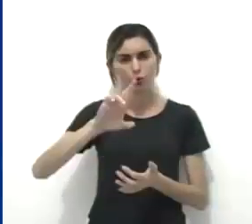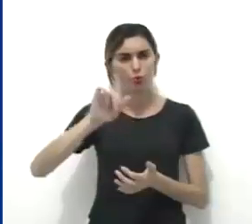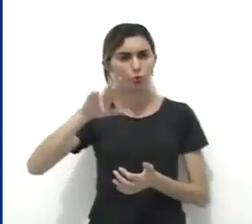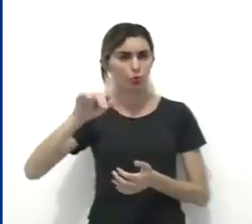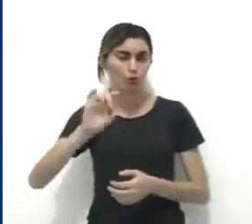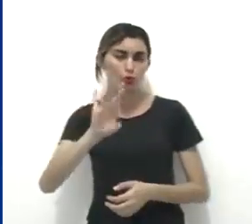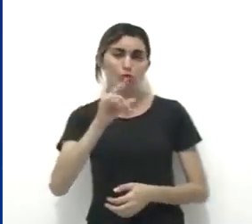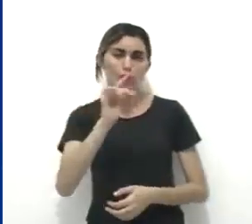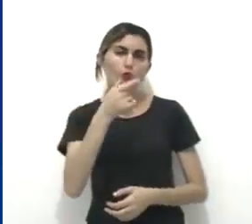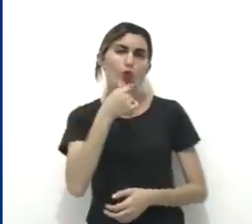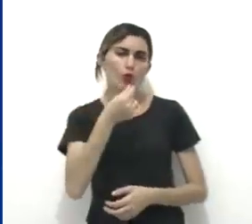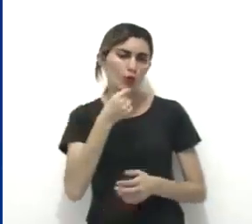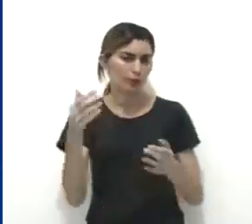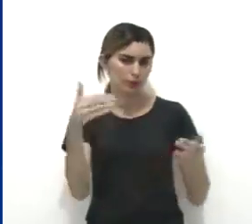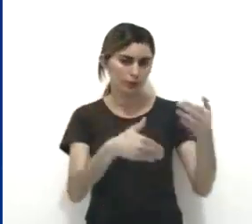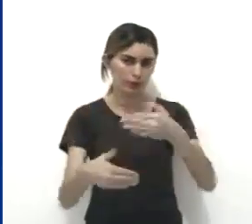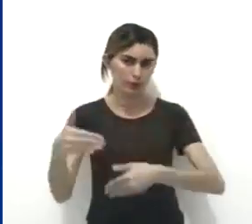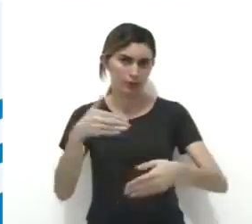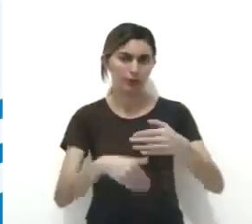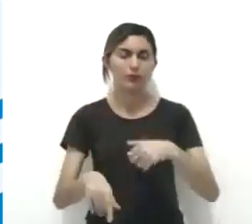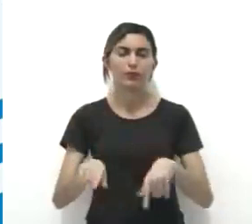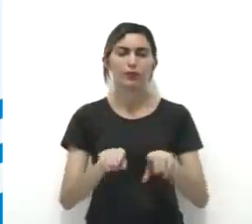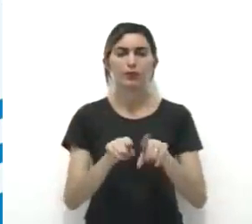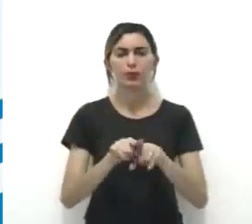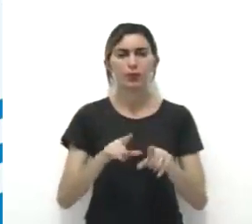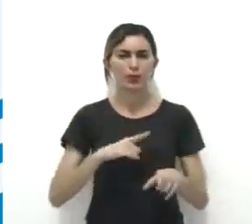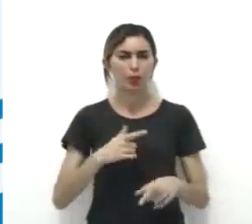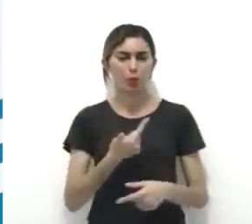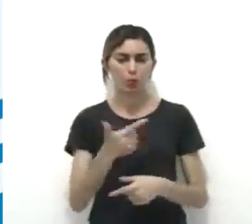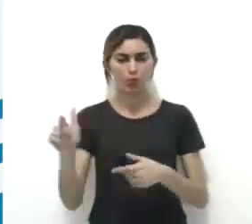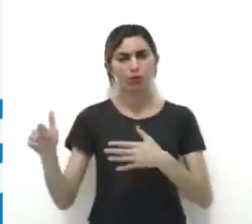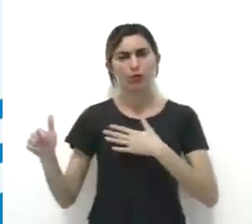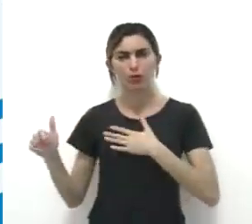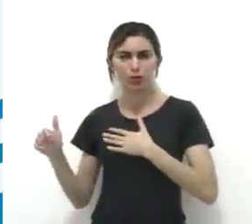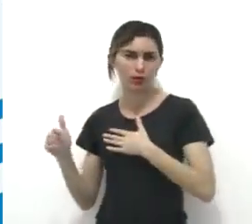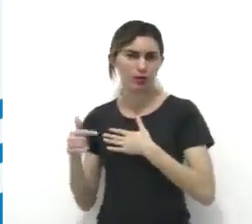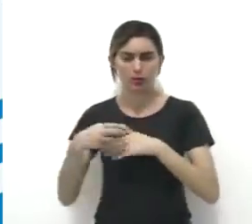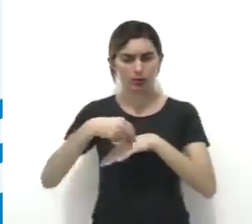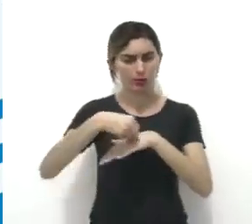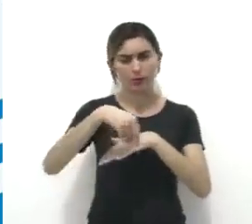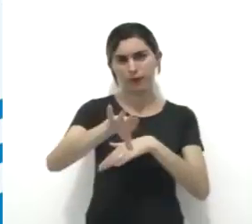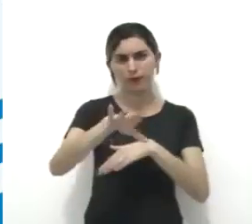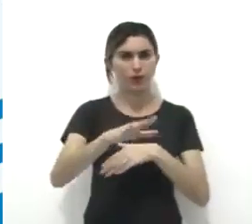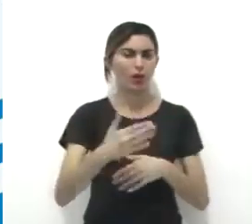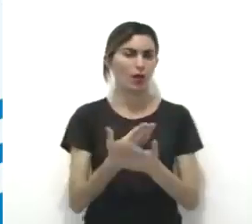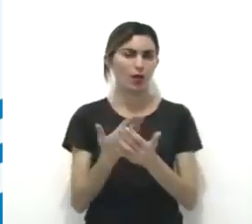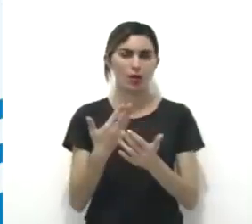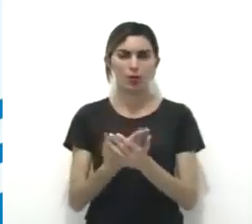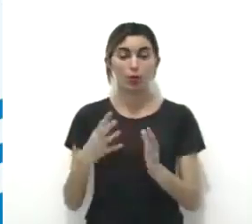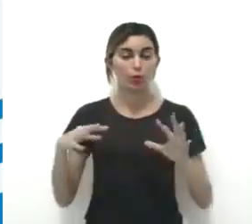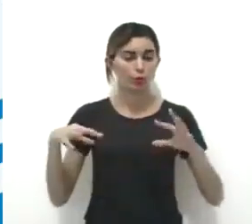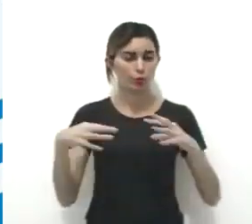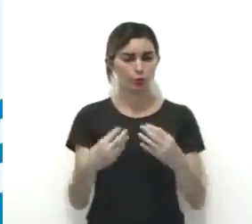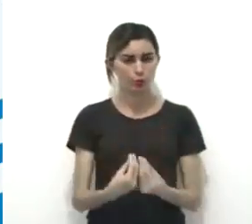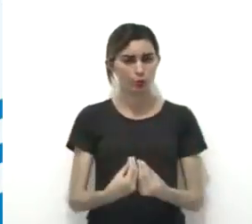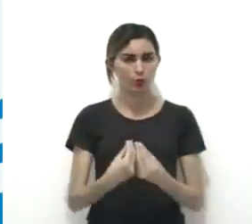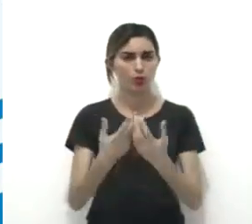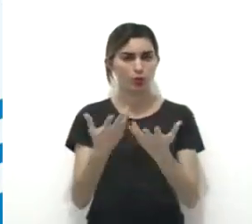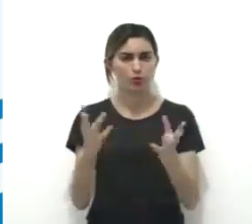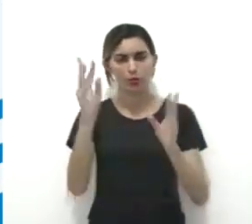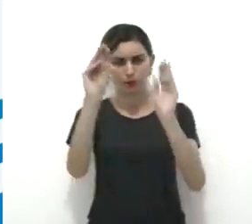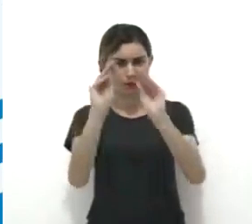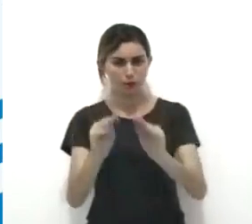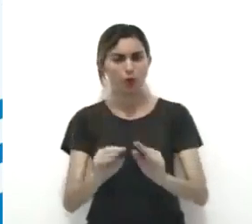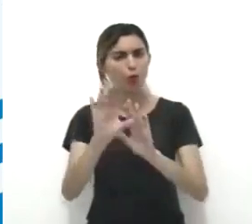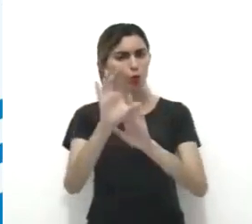cururu, onde somente os homens participam. Ainda existem outras danças que não foram citadas nessa aula. Todavia,